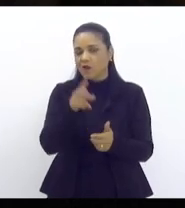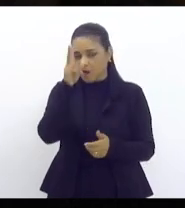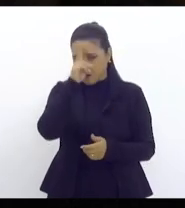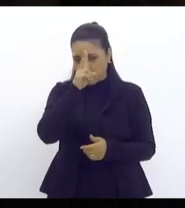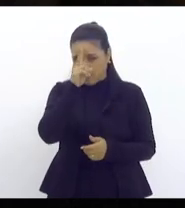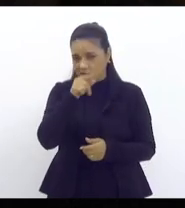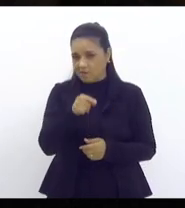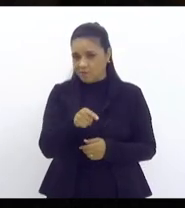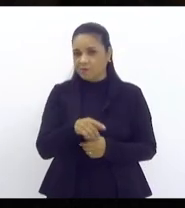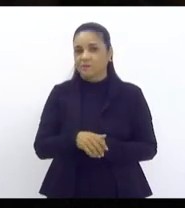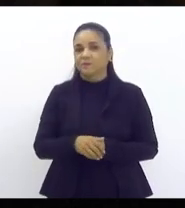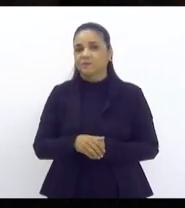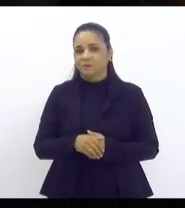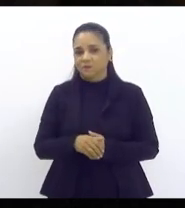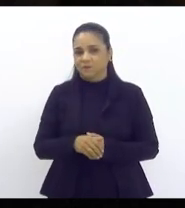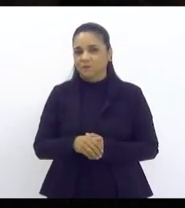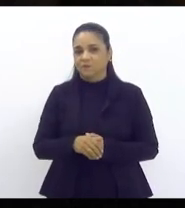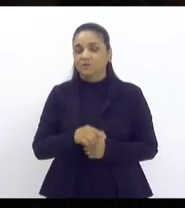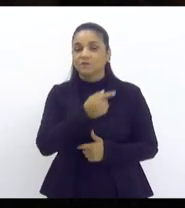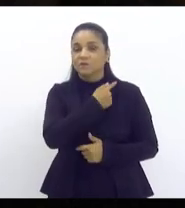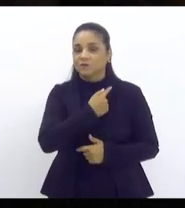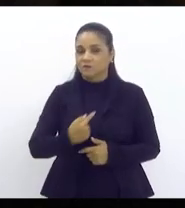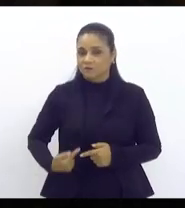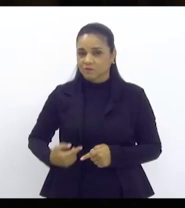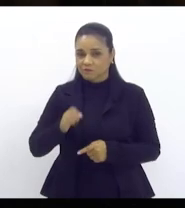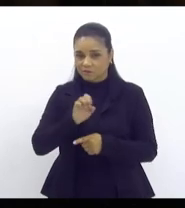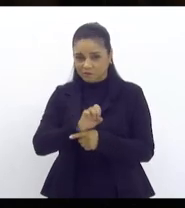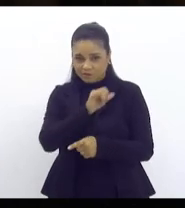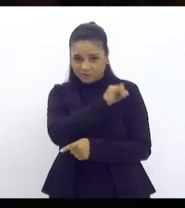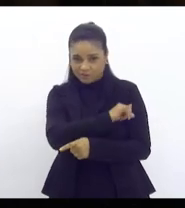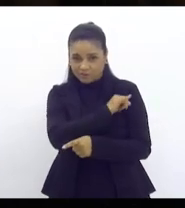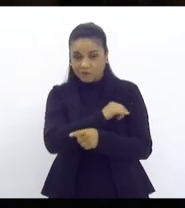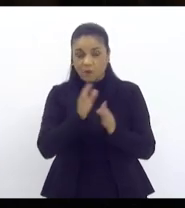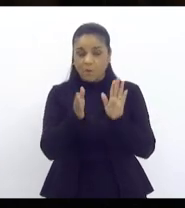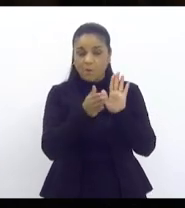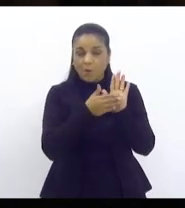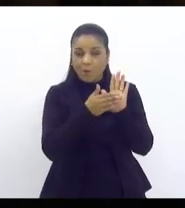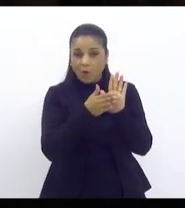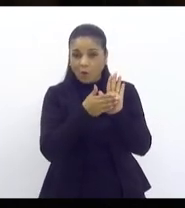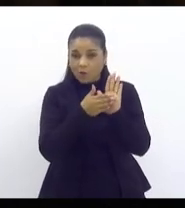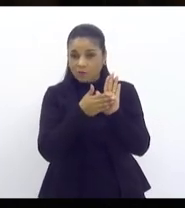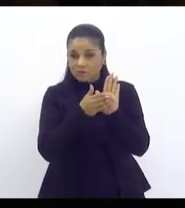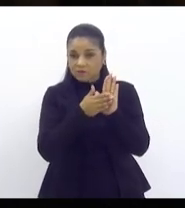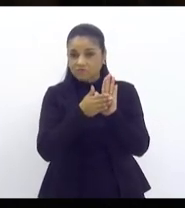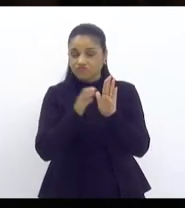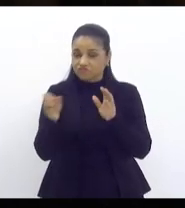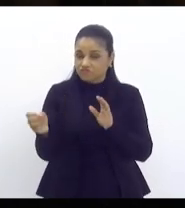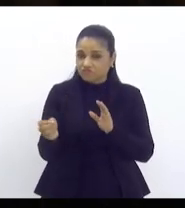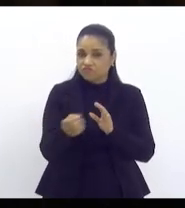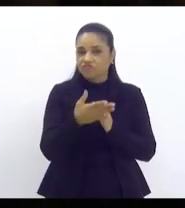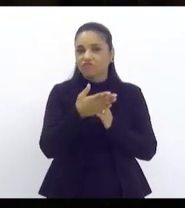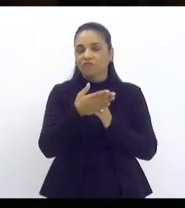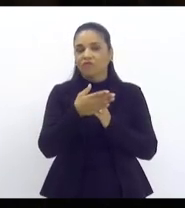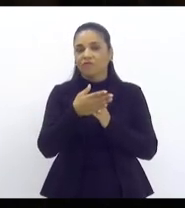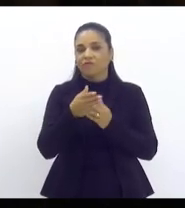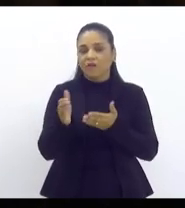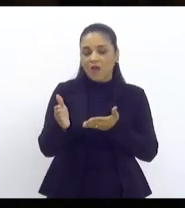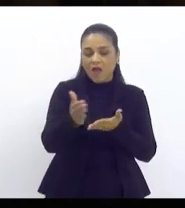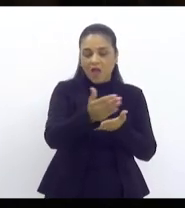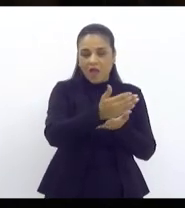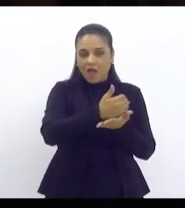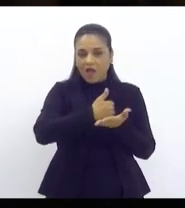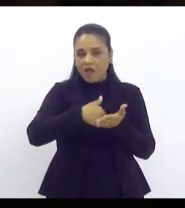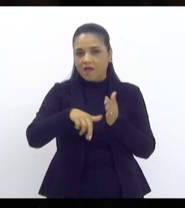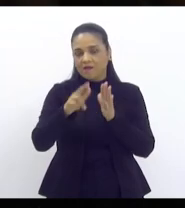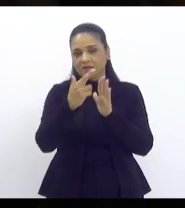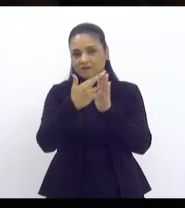que o governo do Estado fez uma proposta de renovação do regime de recuperação